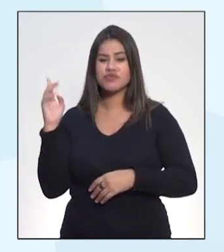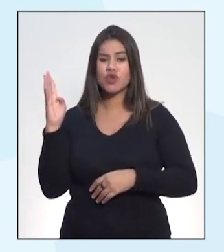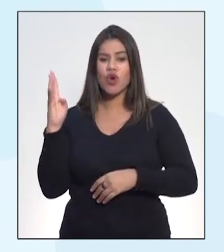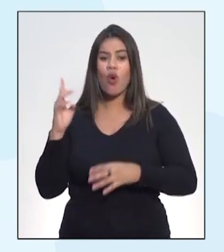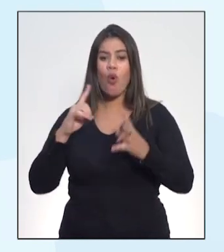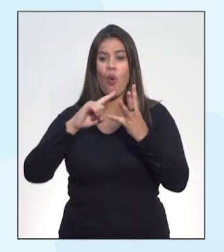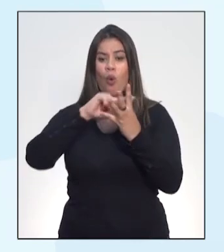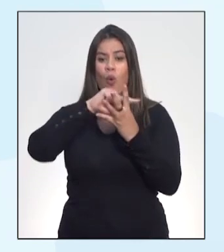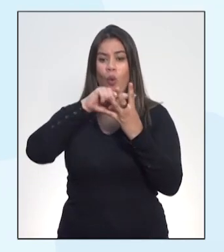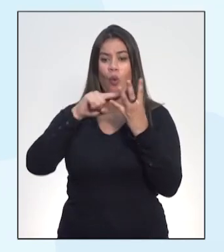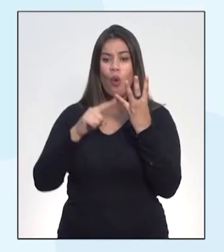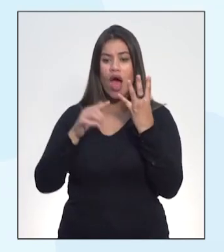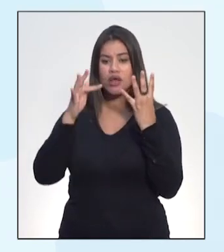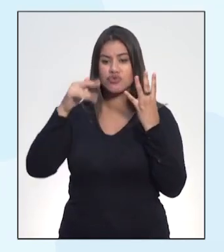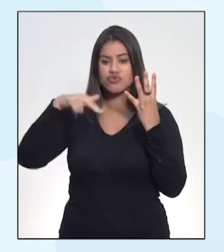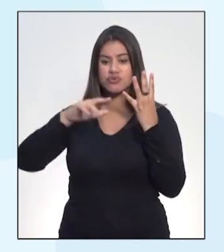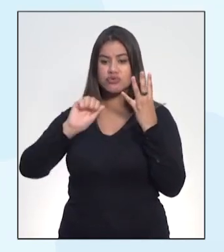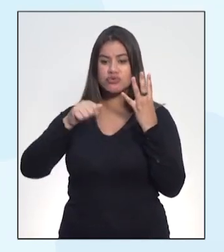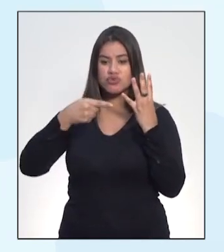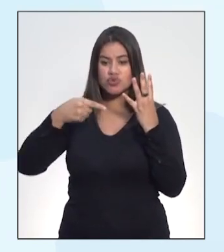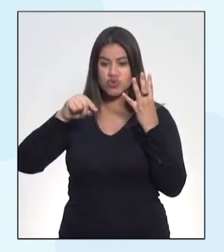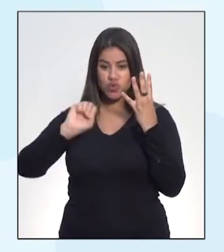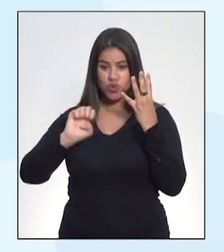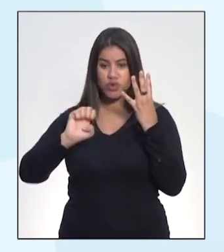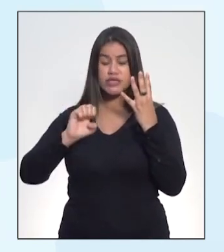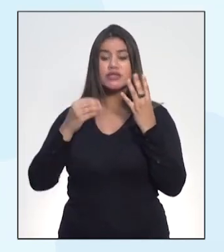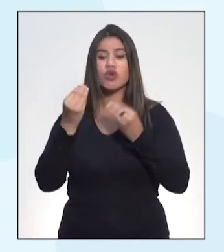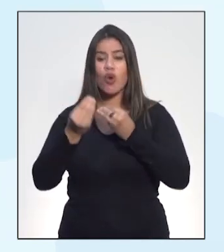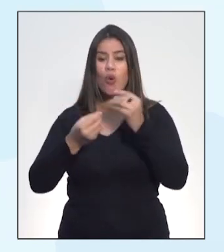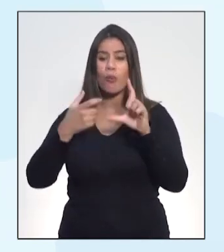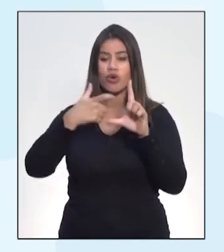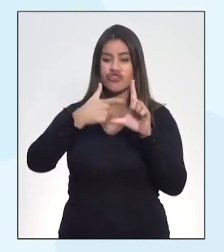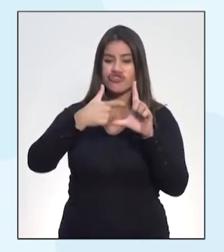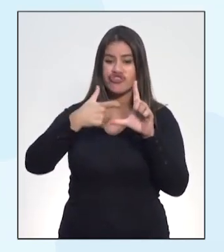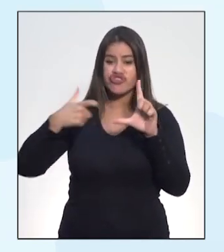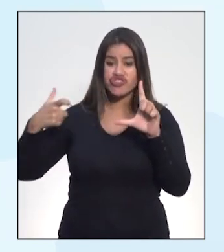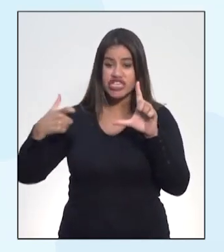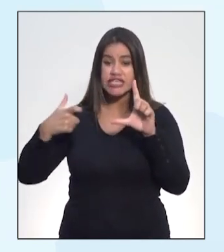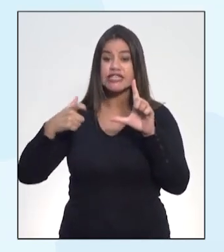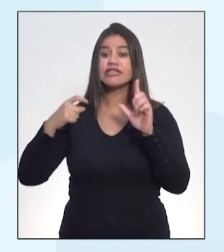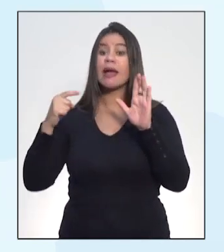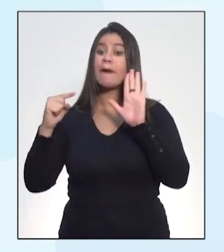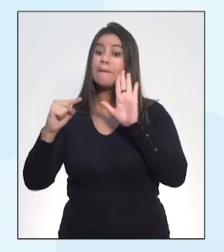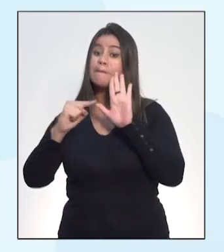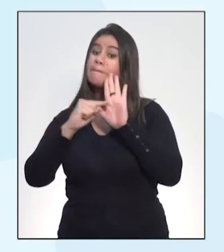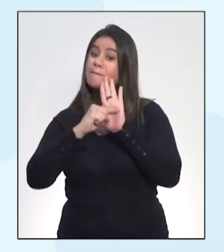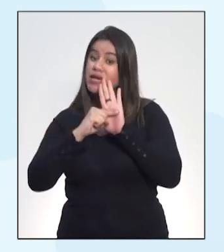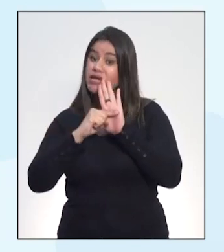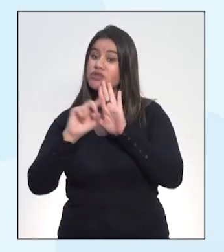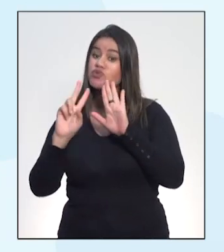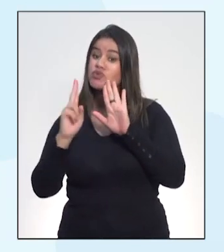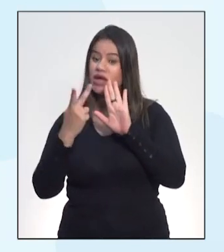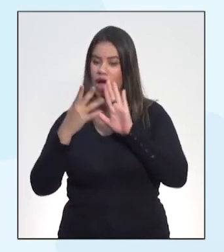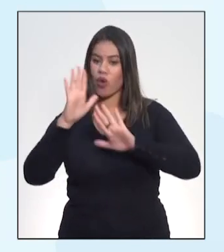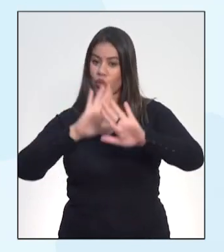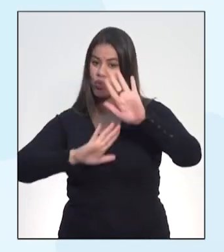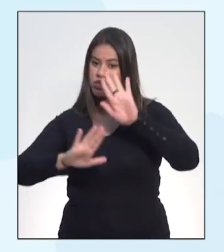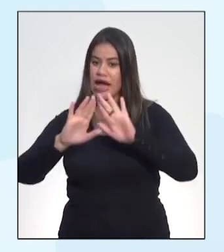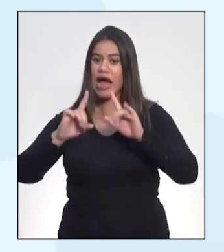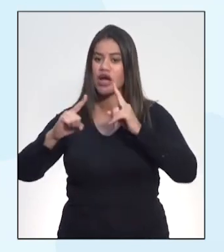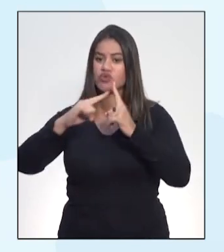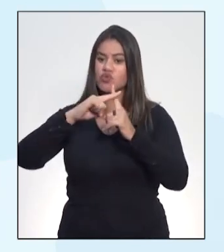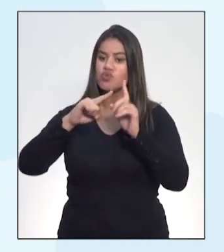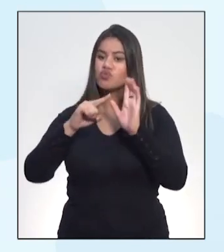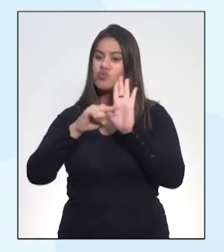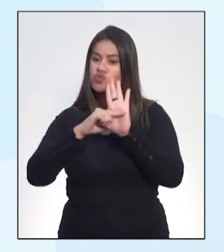tipos de funções, todas são do tipo x menos h. Cuidado com a troca aí do sinal, tá bom? Quero saber onde